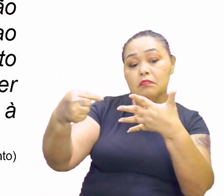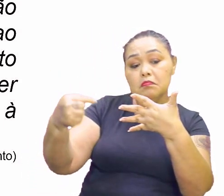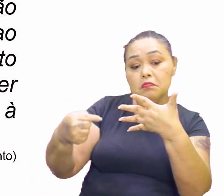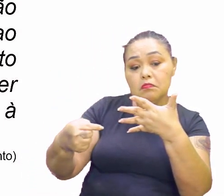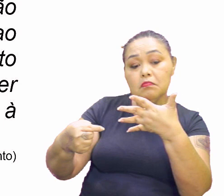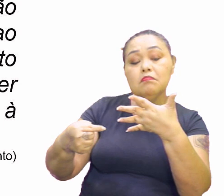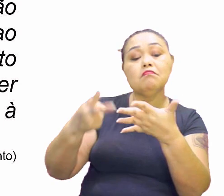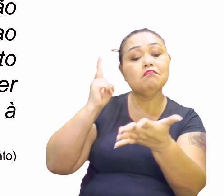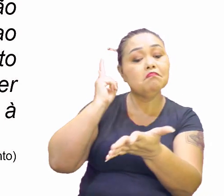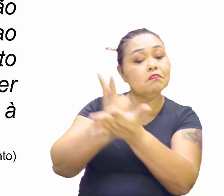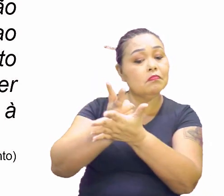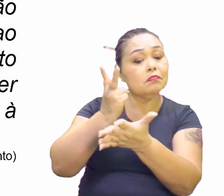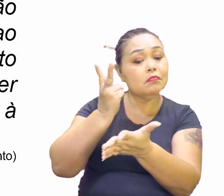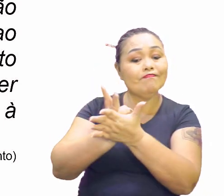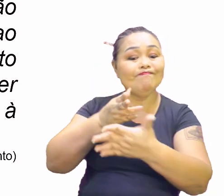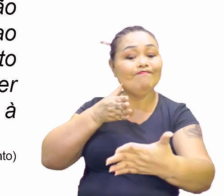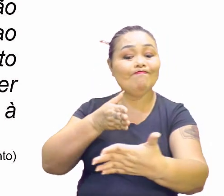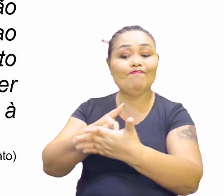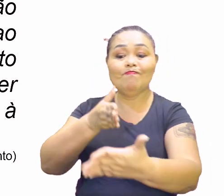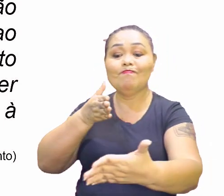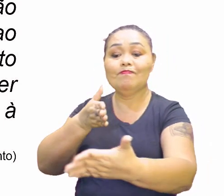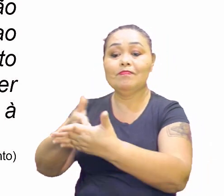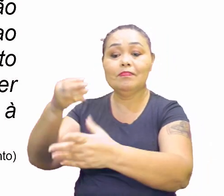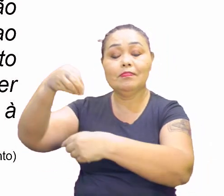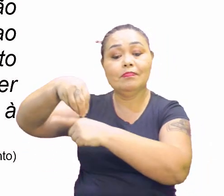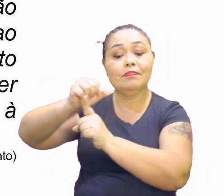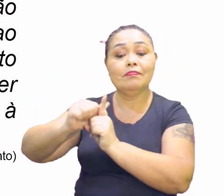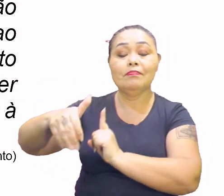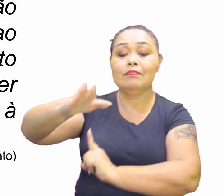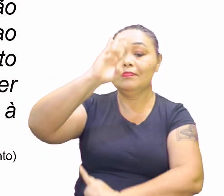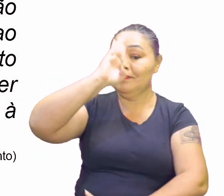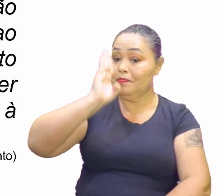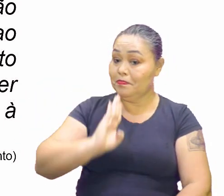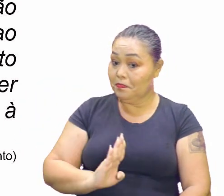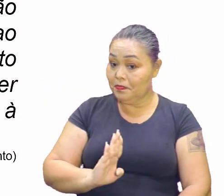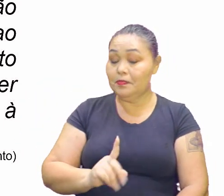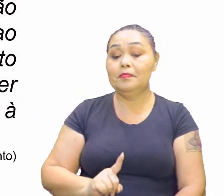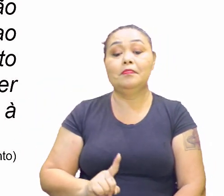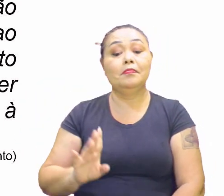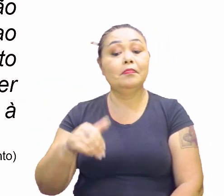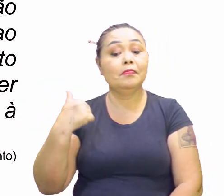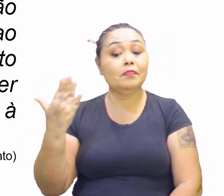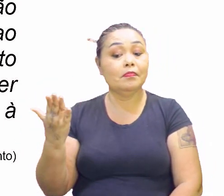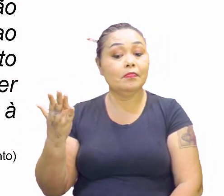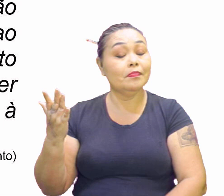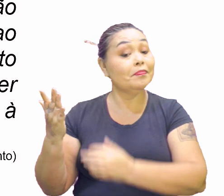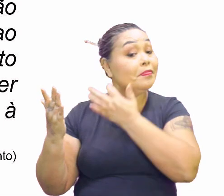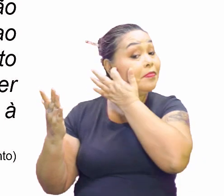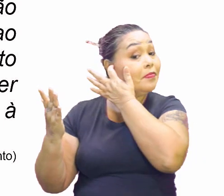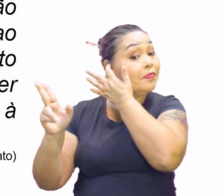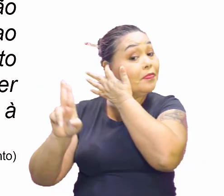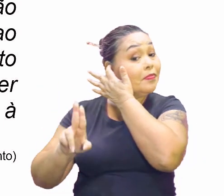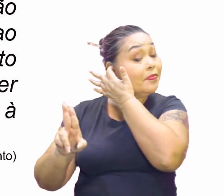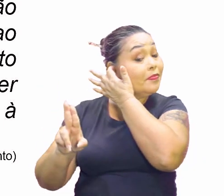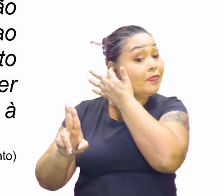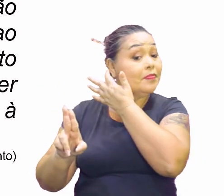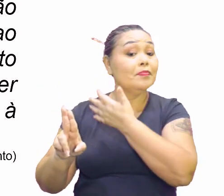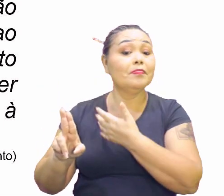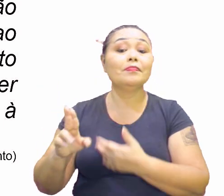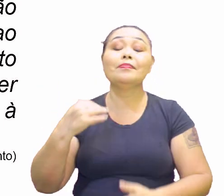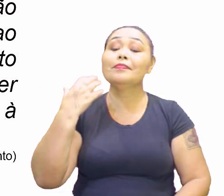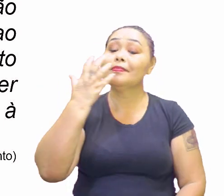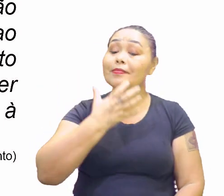levam à persistência desses entraves na sociedade brasileira. Então, aqui, usou